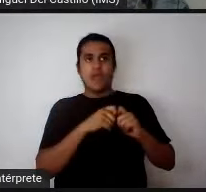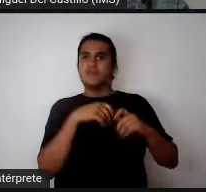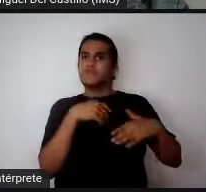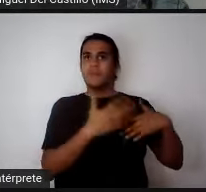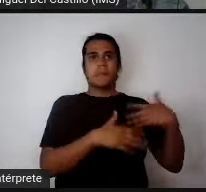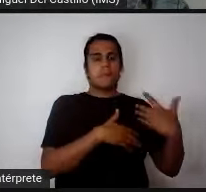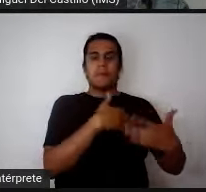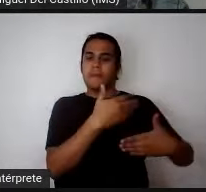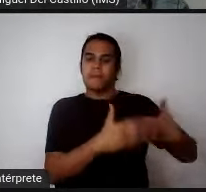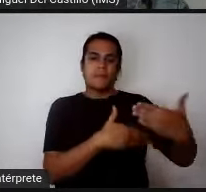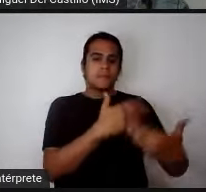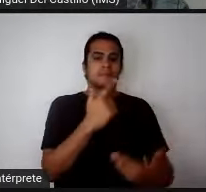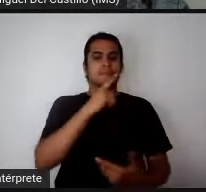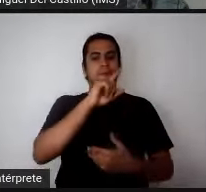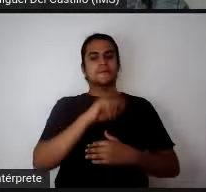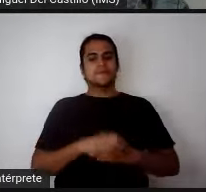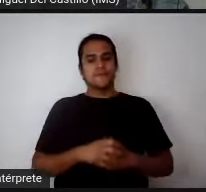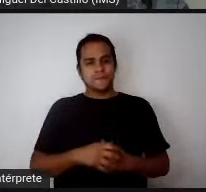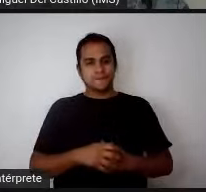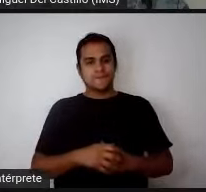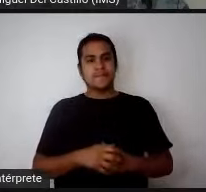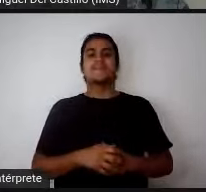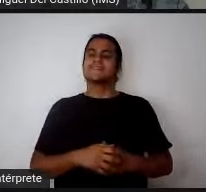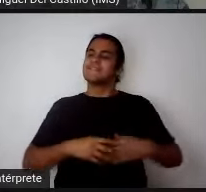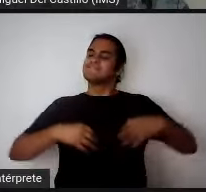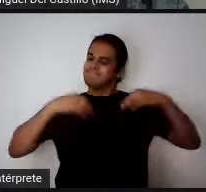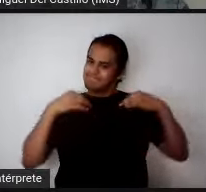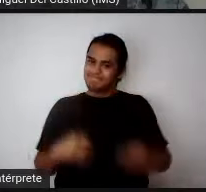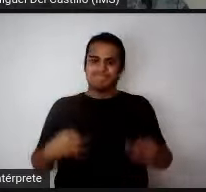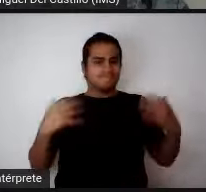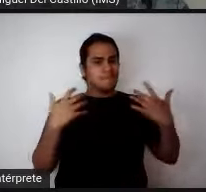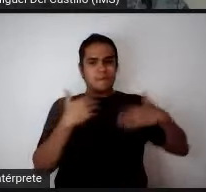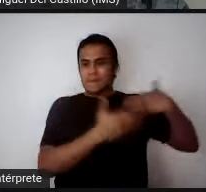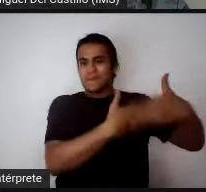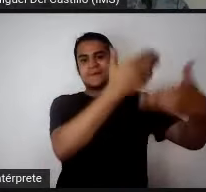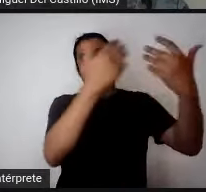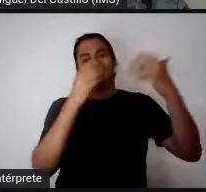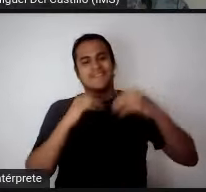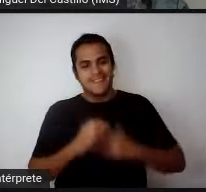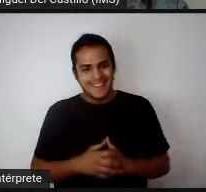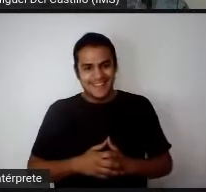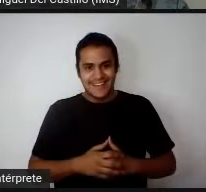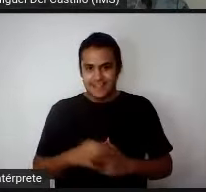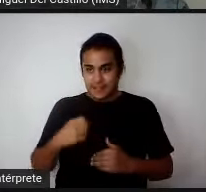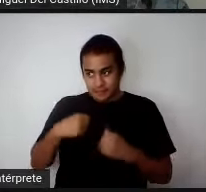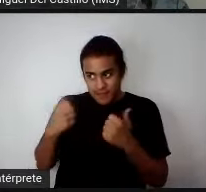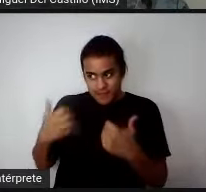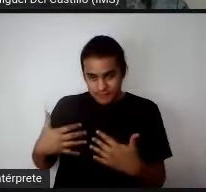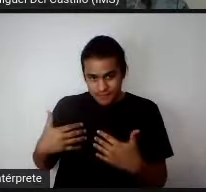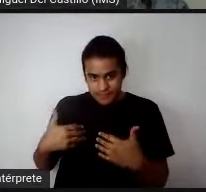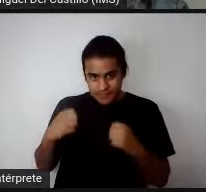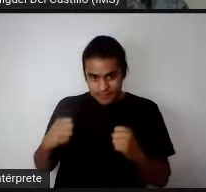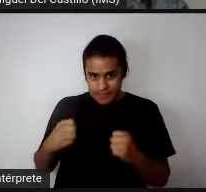E aí foi. E aí foi. Bom, aí foi assim. Posso falar?